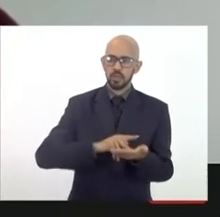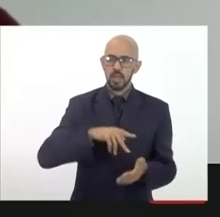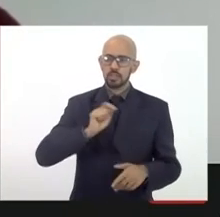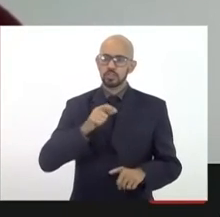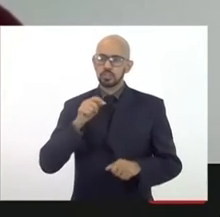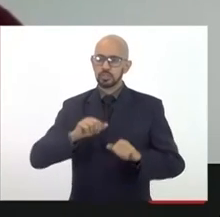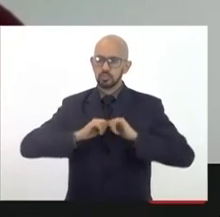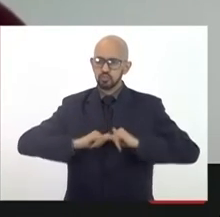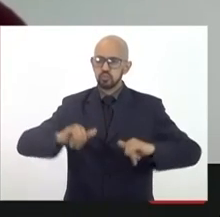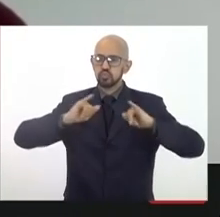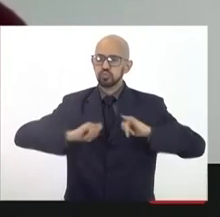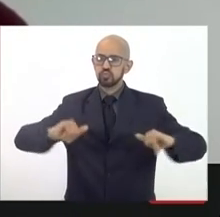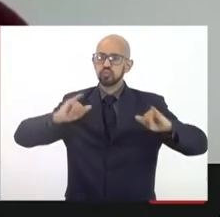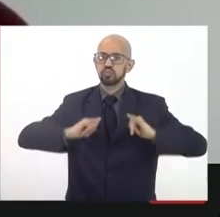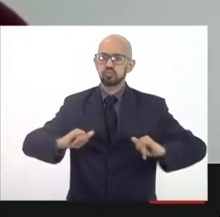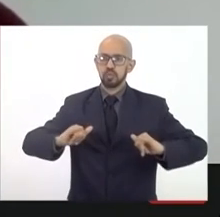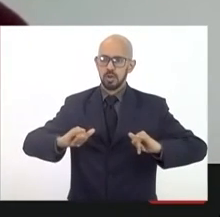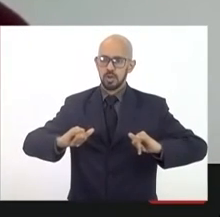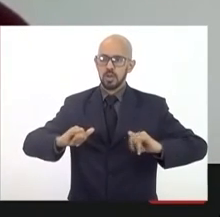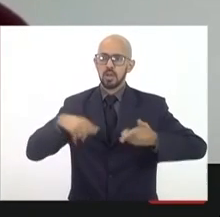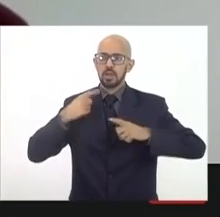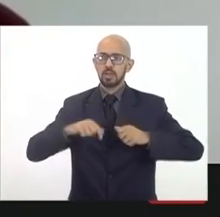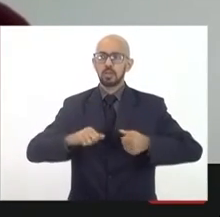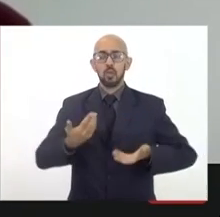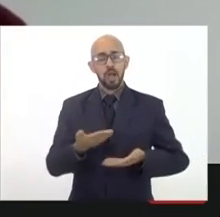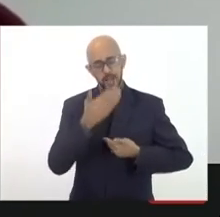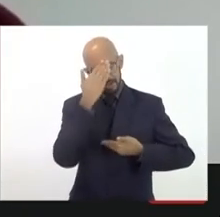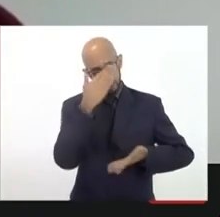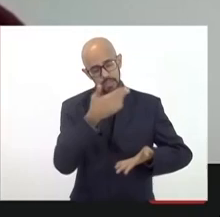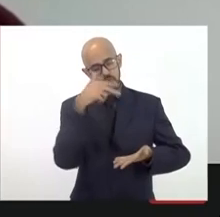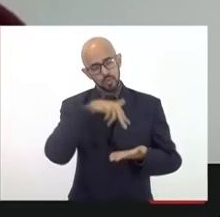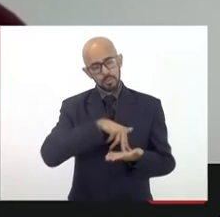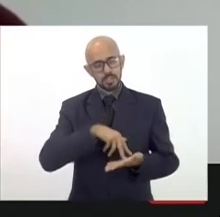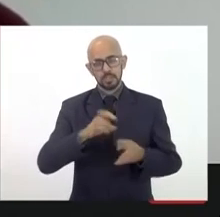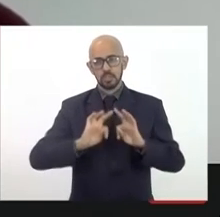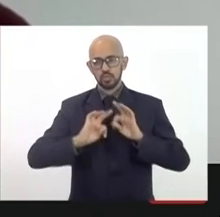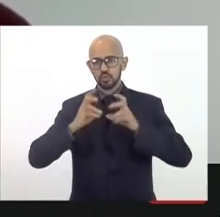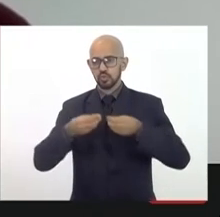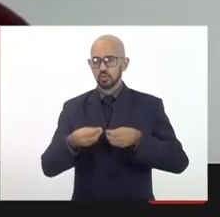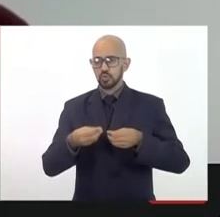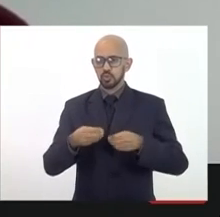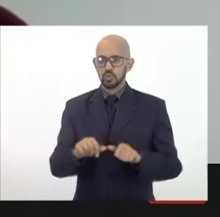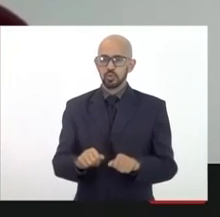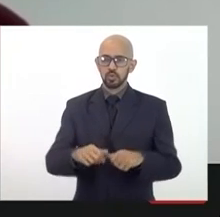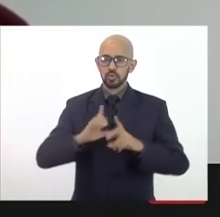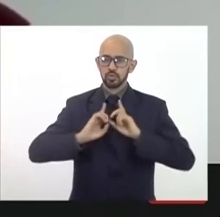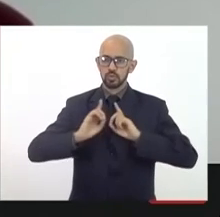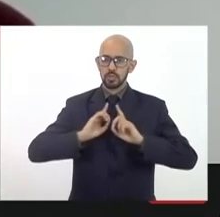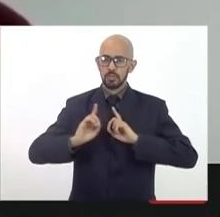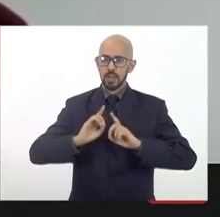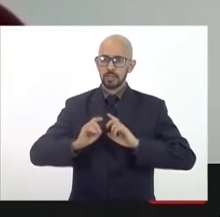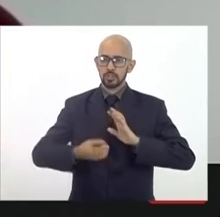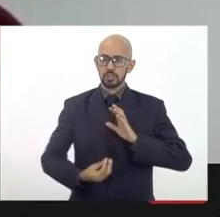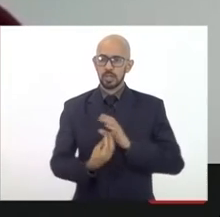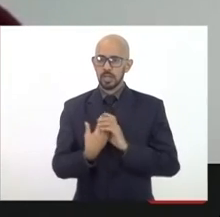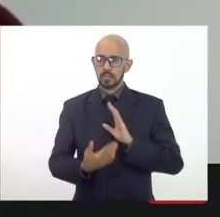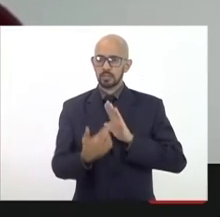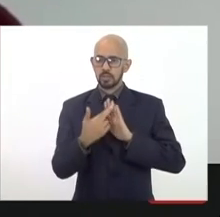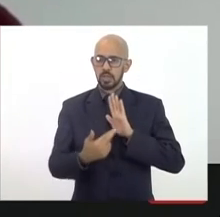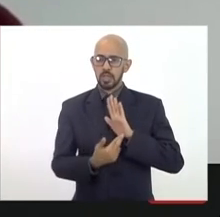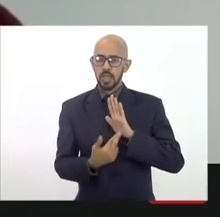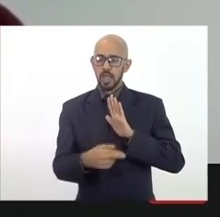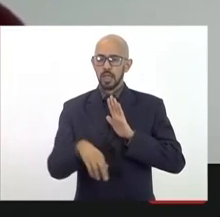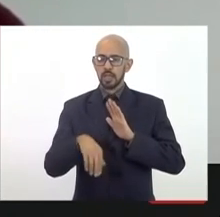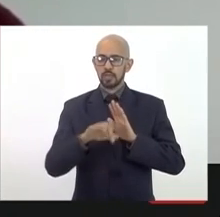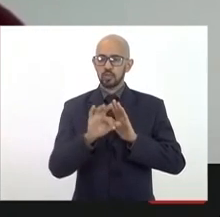informação. Então, é super importante a presença de todos. A gente vai ter uma sequência aí de debates desse projeto de regulamentação do Fundo Soberano